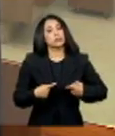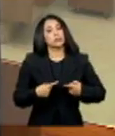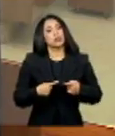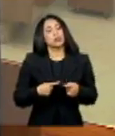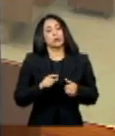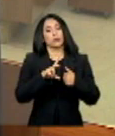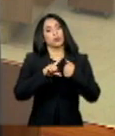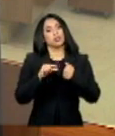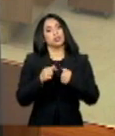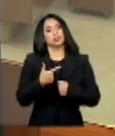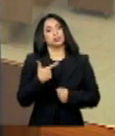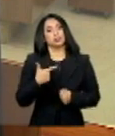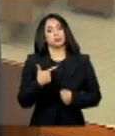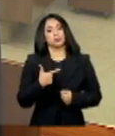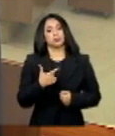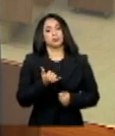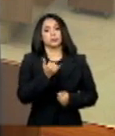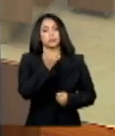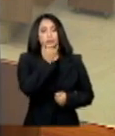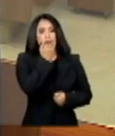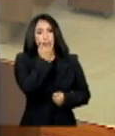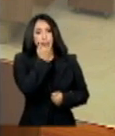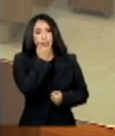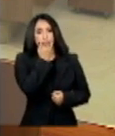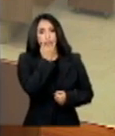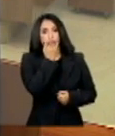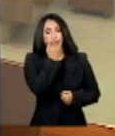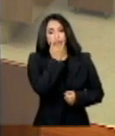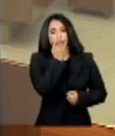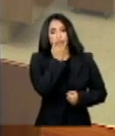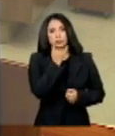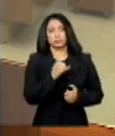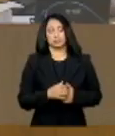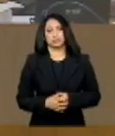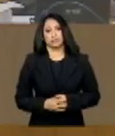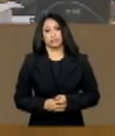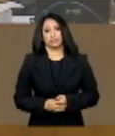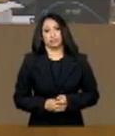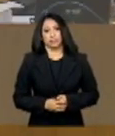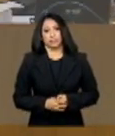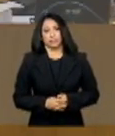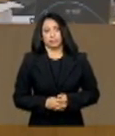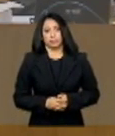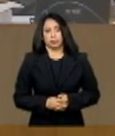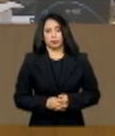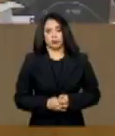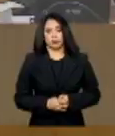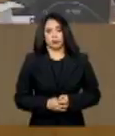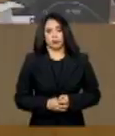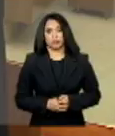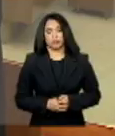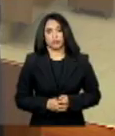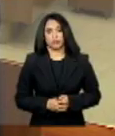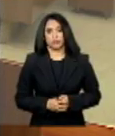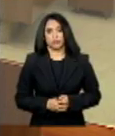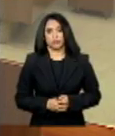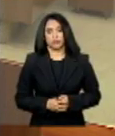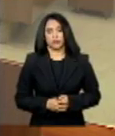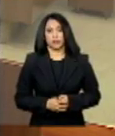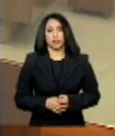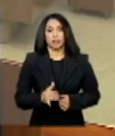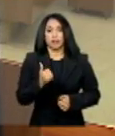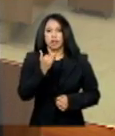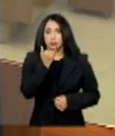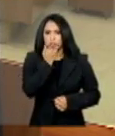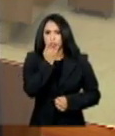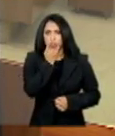especial de fato relator ministro relator wellington salgado obrigado só os dois